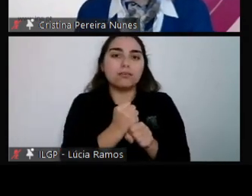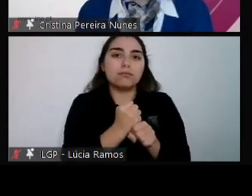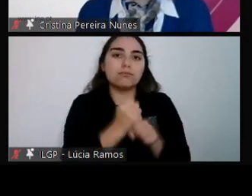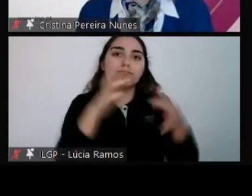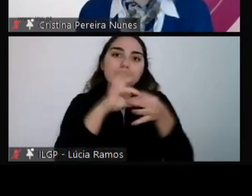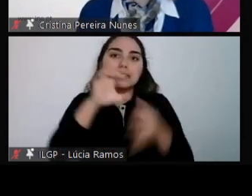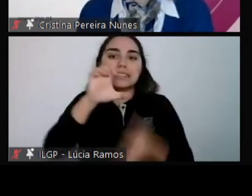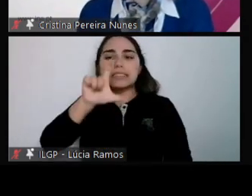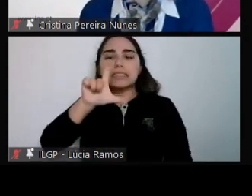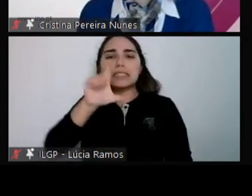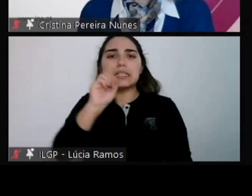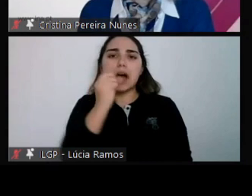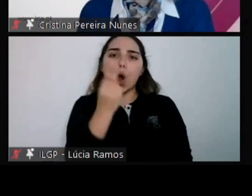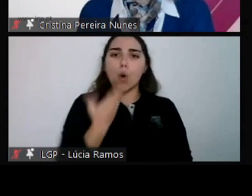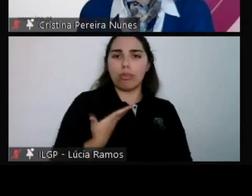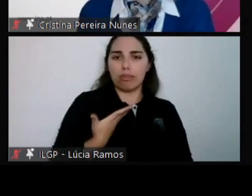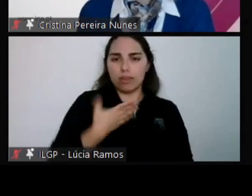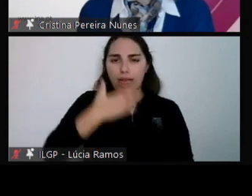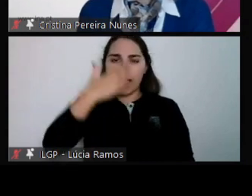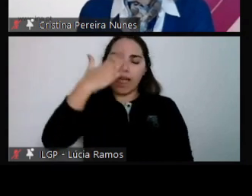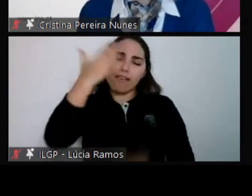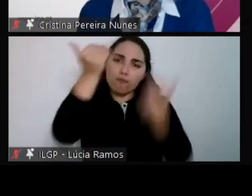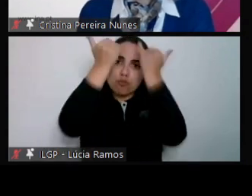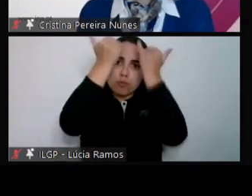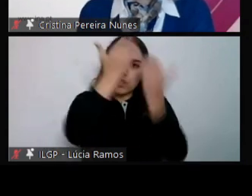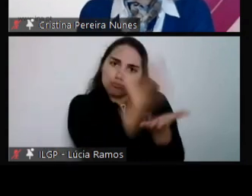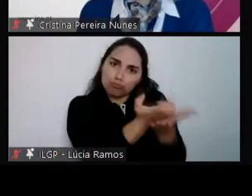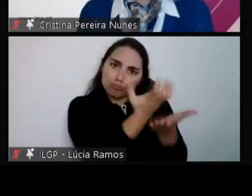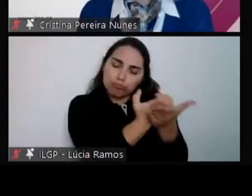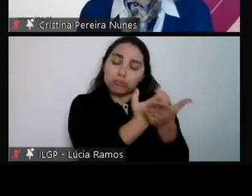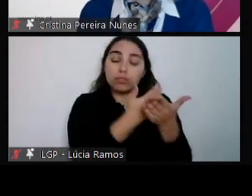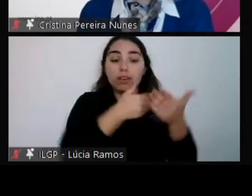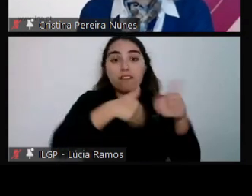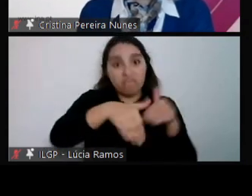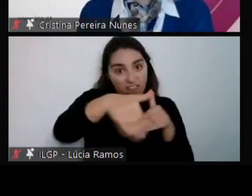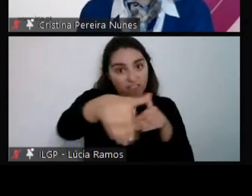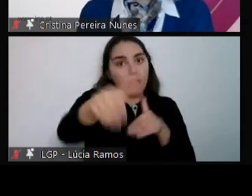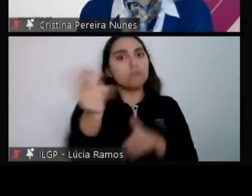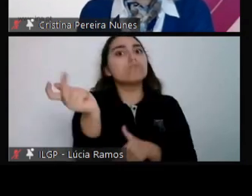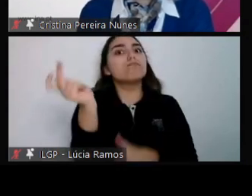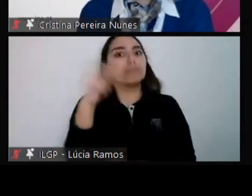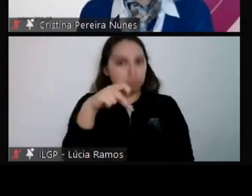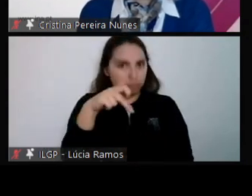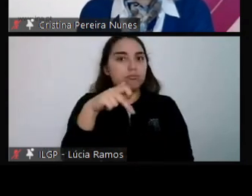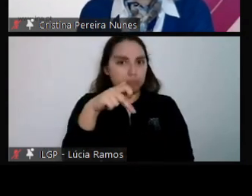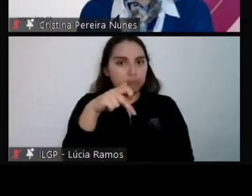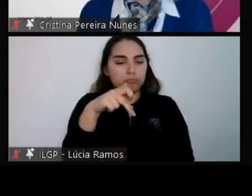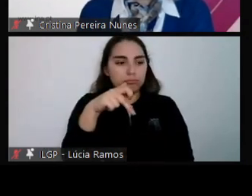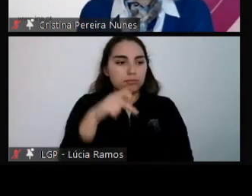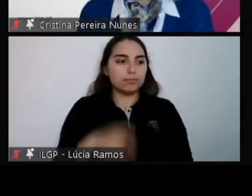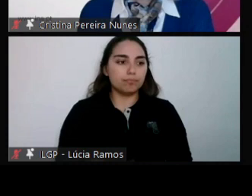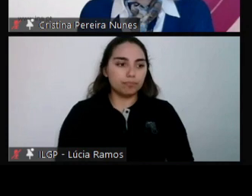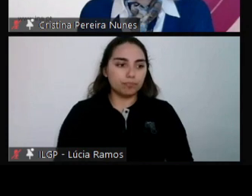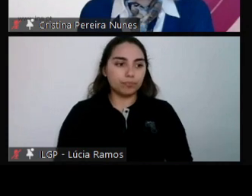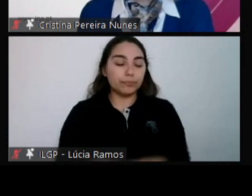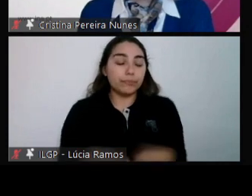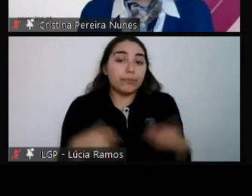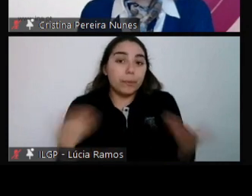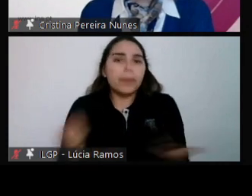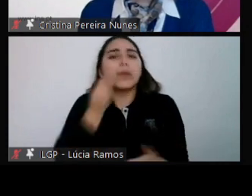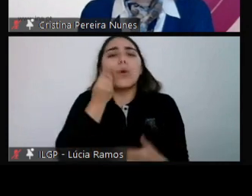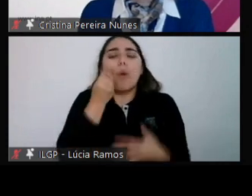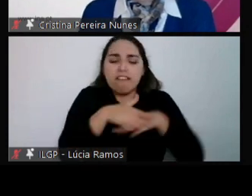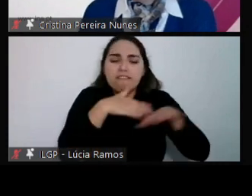terá esta estrutura e que surgirá em breve também publicado. Bom, e como é que vamos